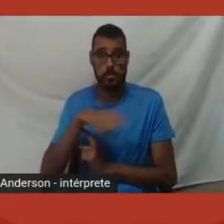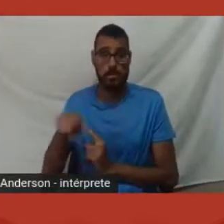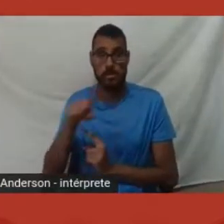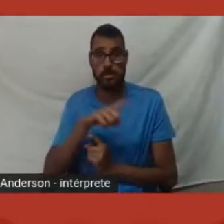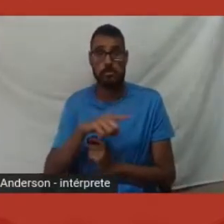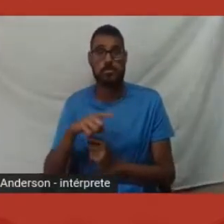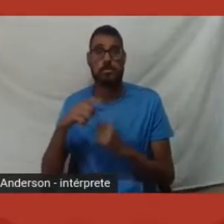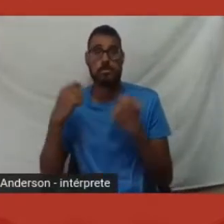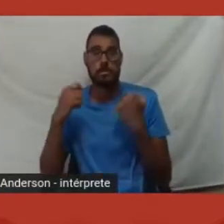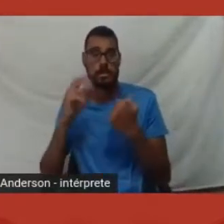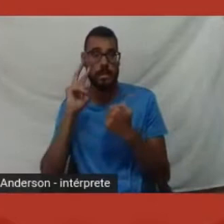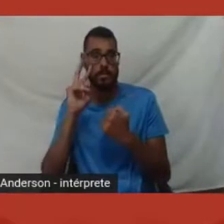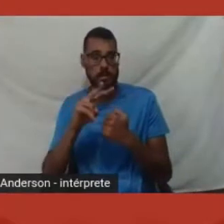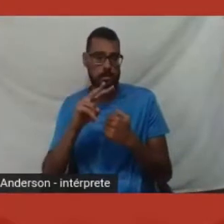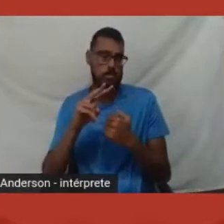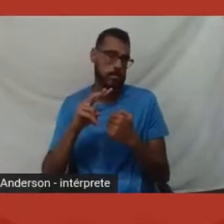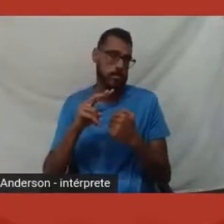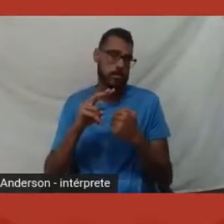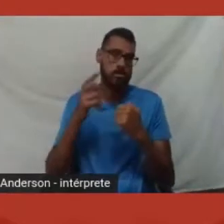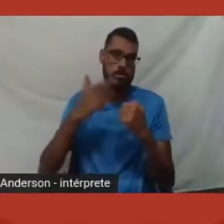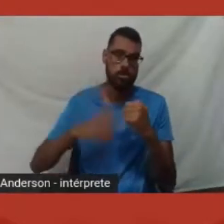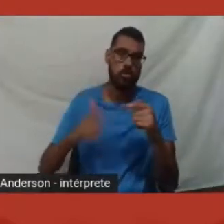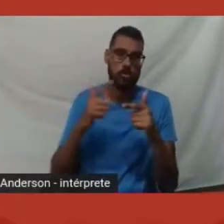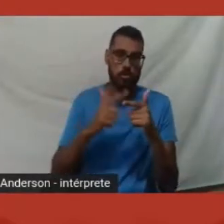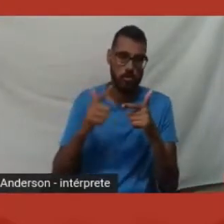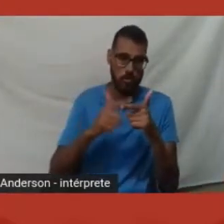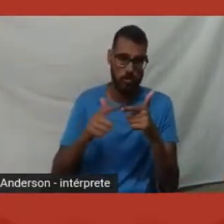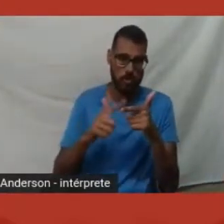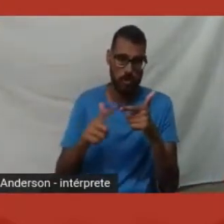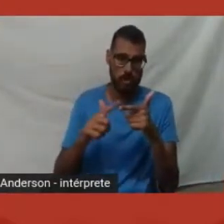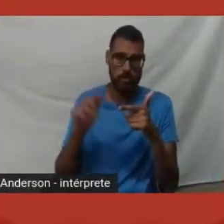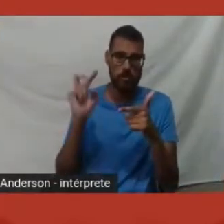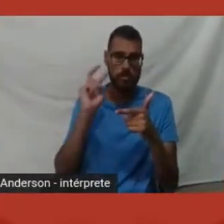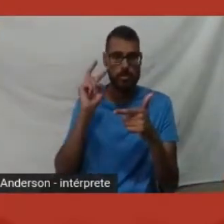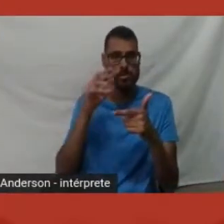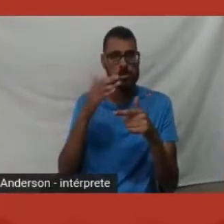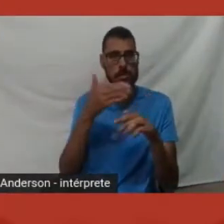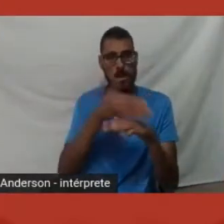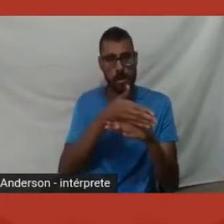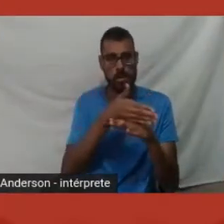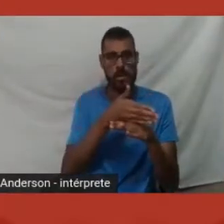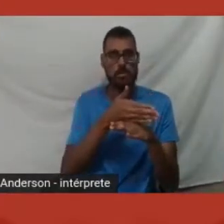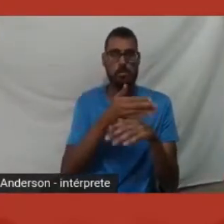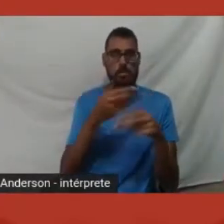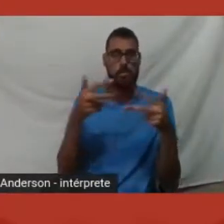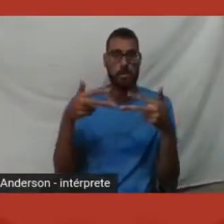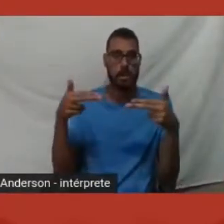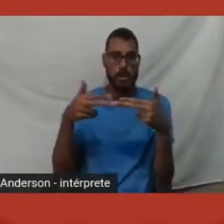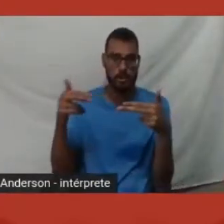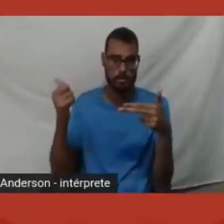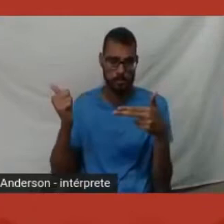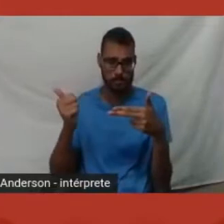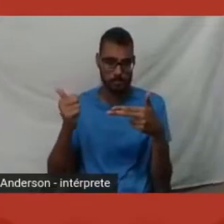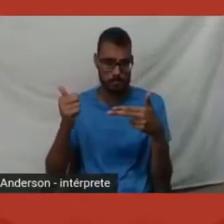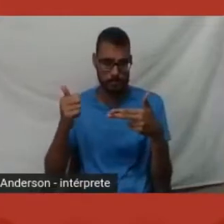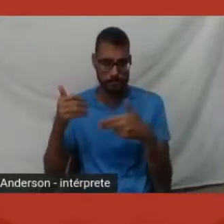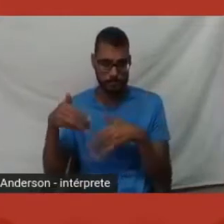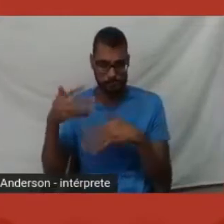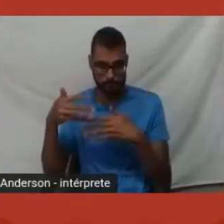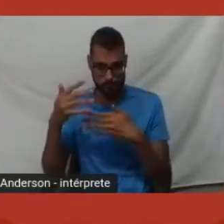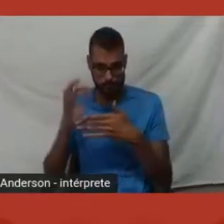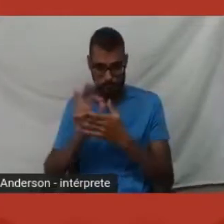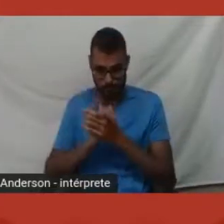a situação problema aqui, é só vocês acessarem o link que eu enviei aí no chat, tá bom?